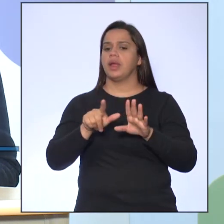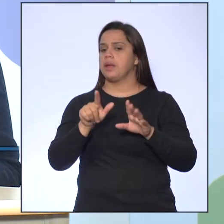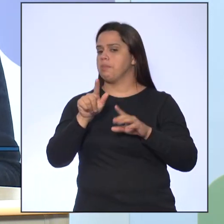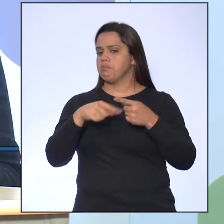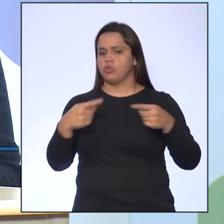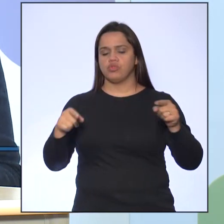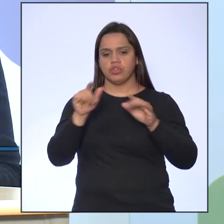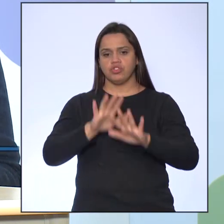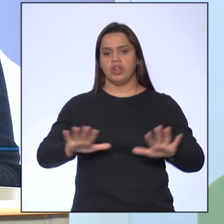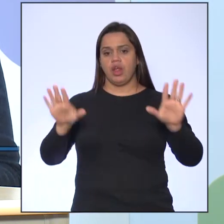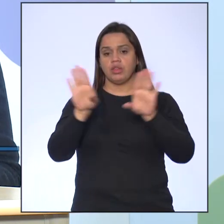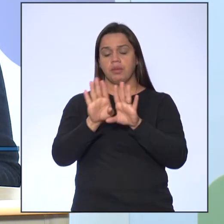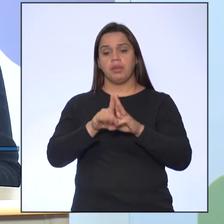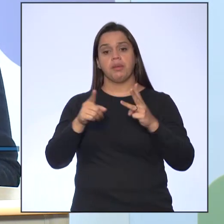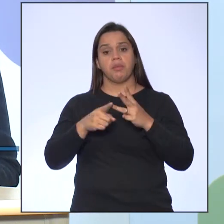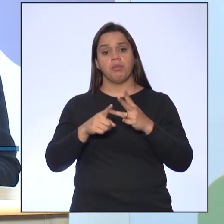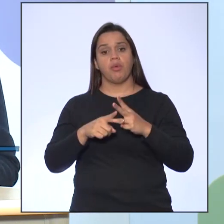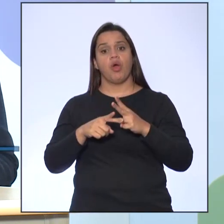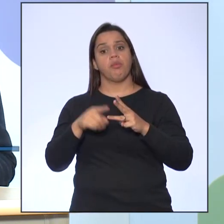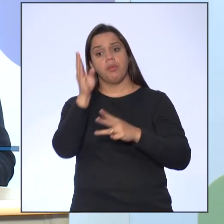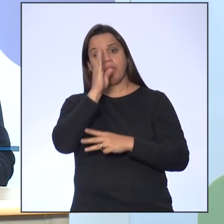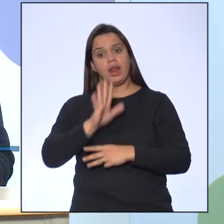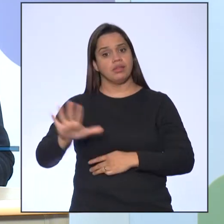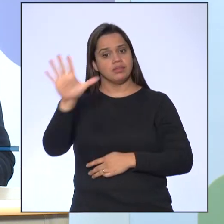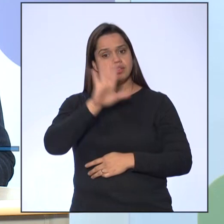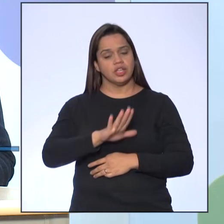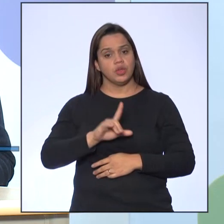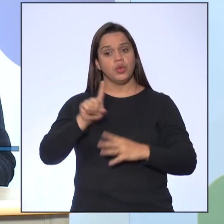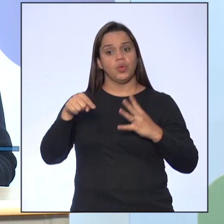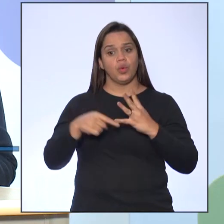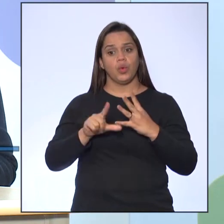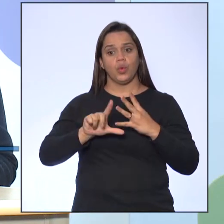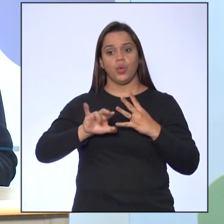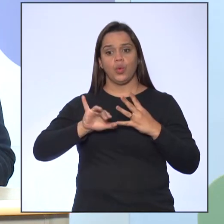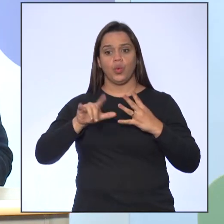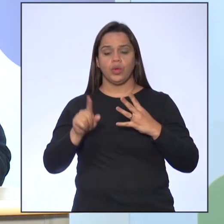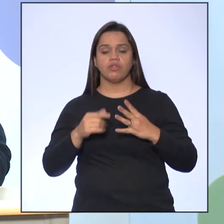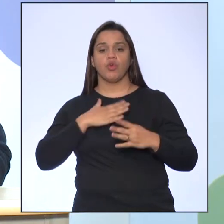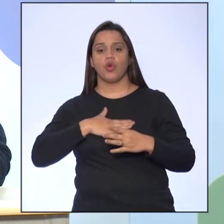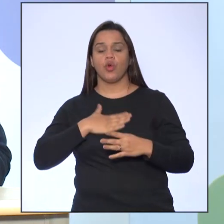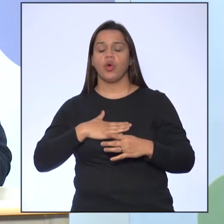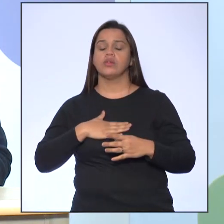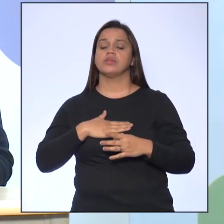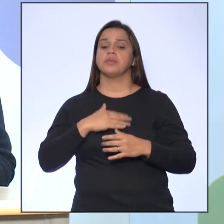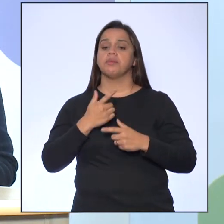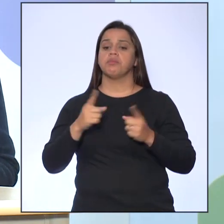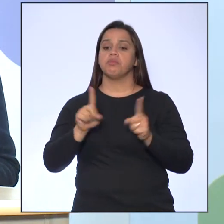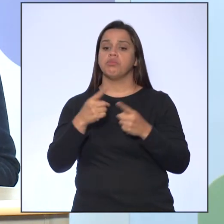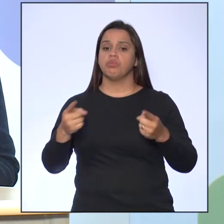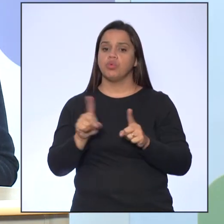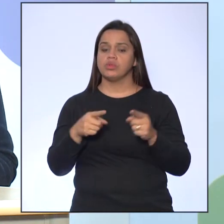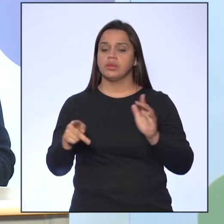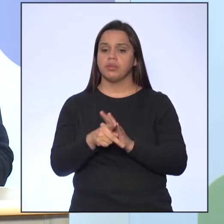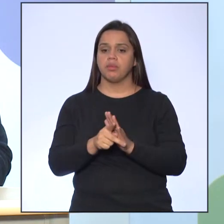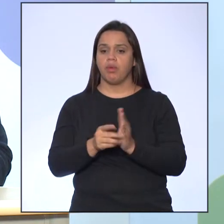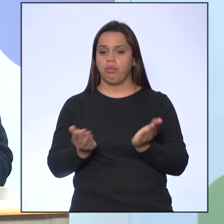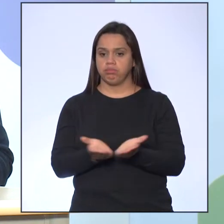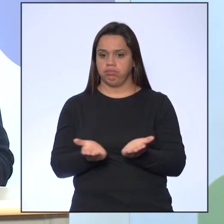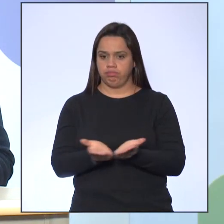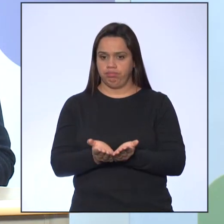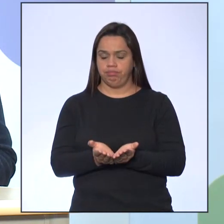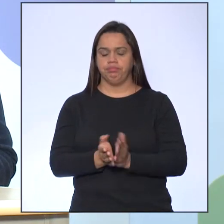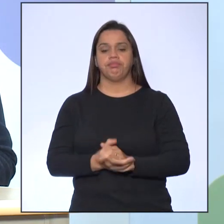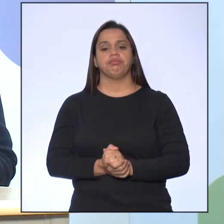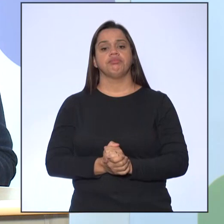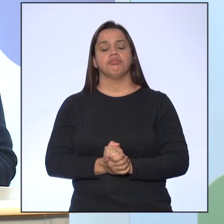né? E o Luiz Gustavo gosta muito das músicas gospel, tá? Perguntas que eles fizeram aqui, professora, a seguinte,